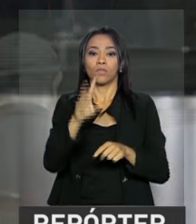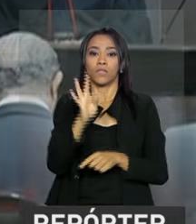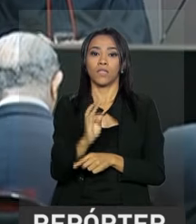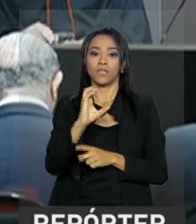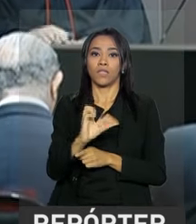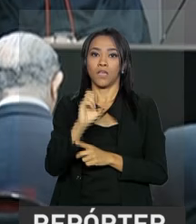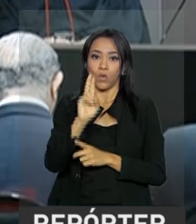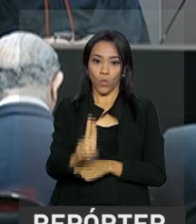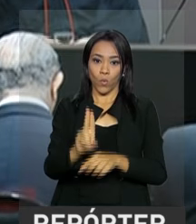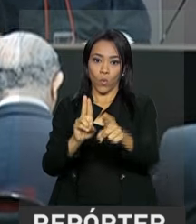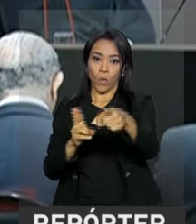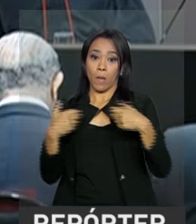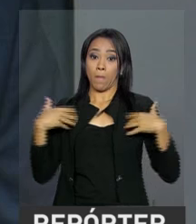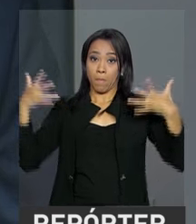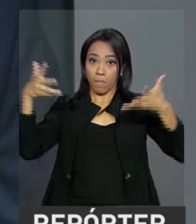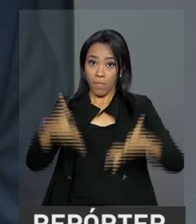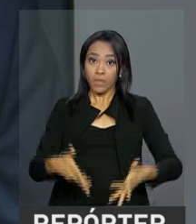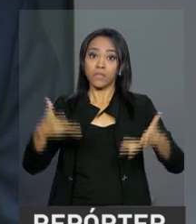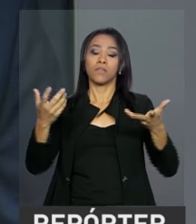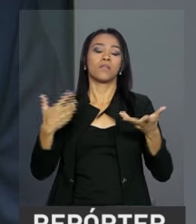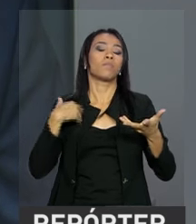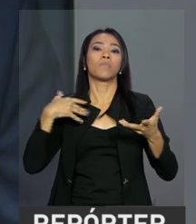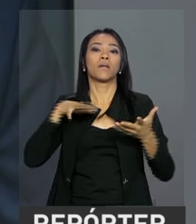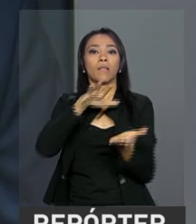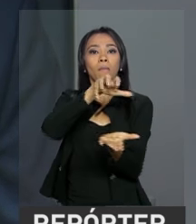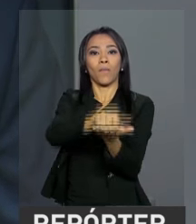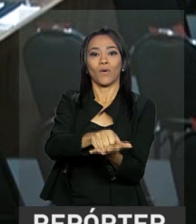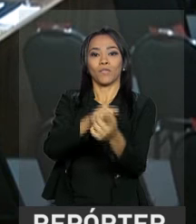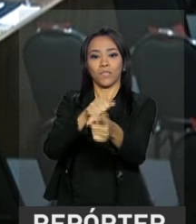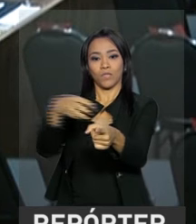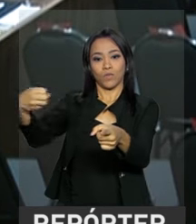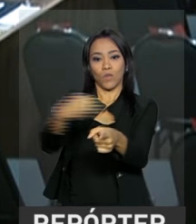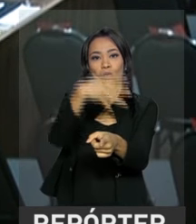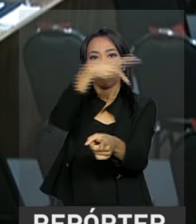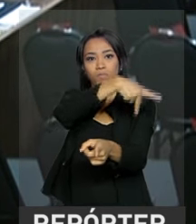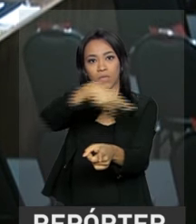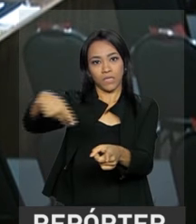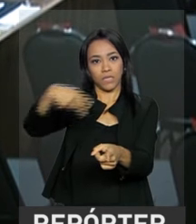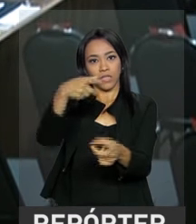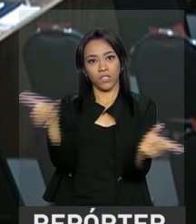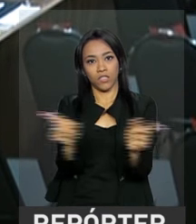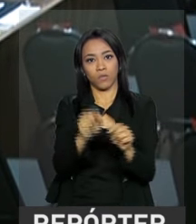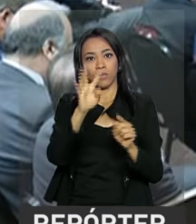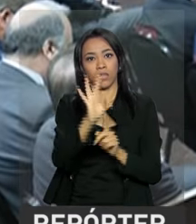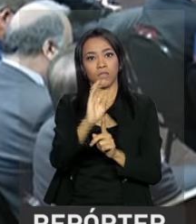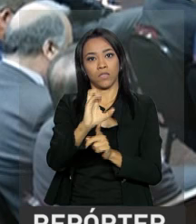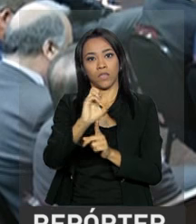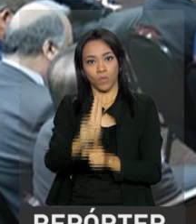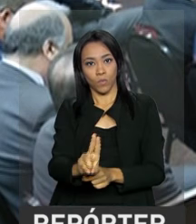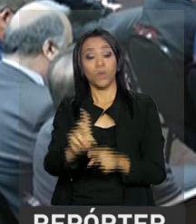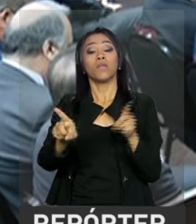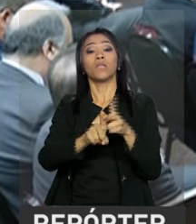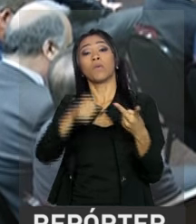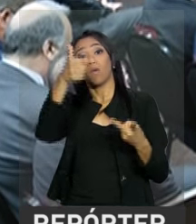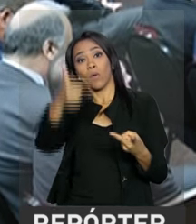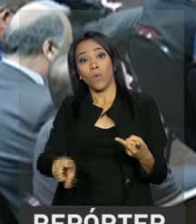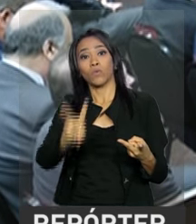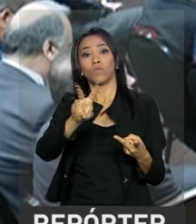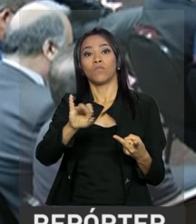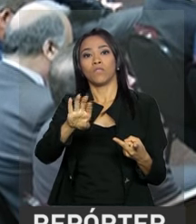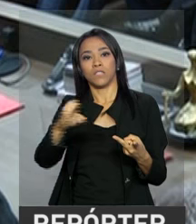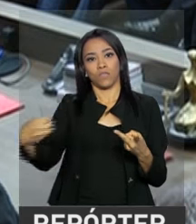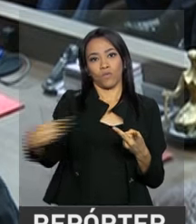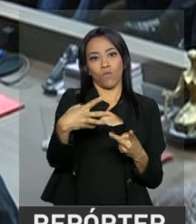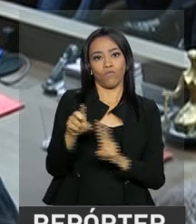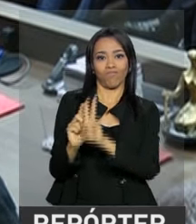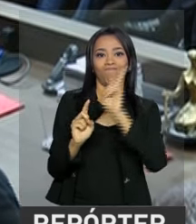da cerimônia de posse do ministro Raimundo Carreiro como presidente do Tribunal e do ministro José múcio Monteiro como vice-presidente